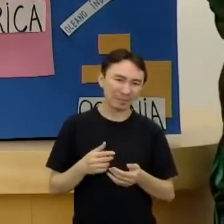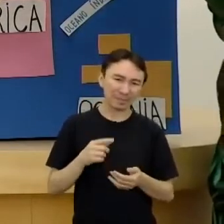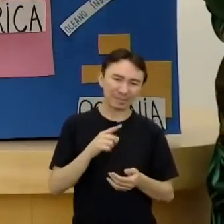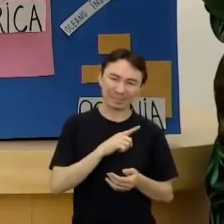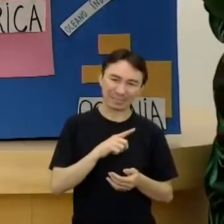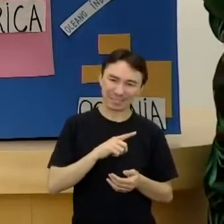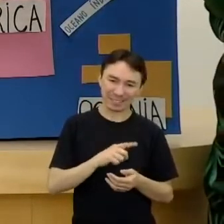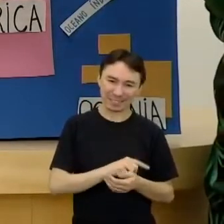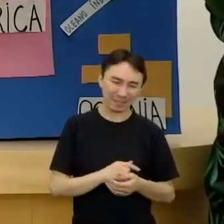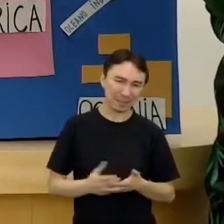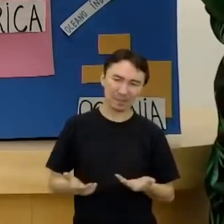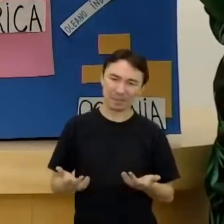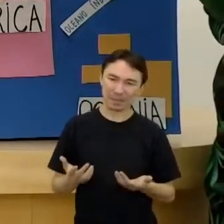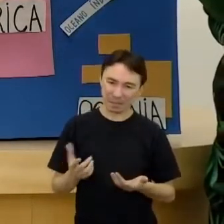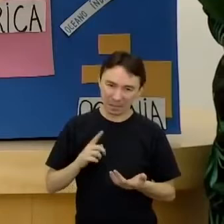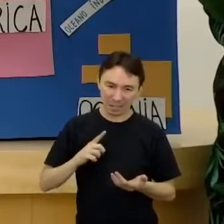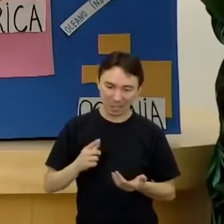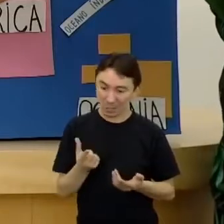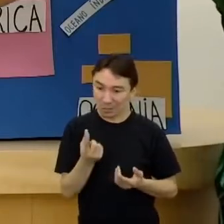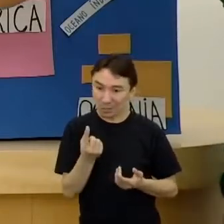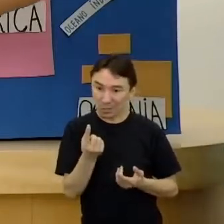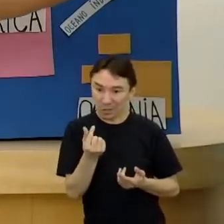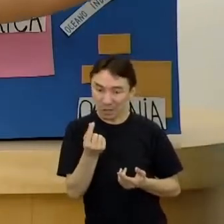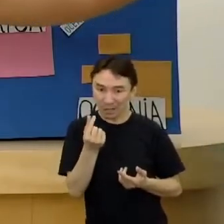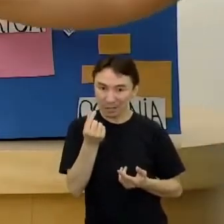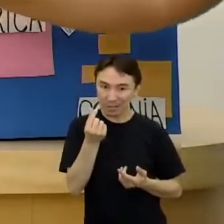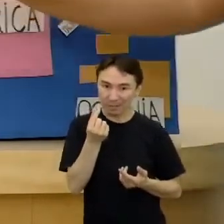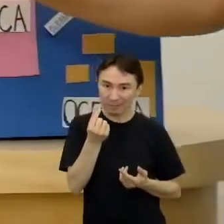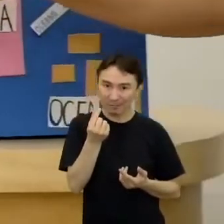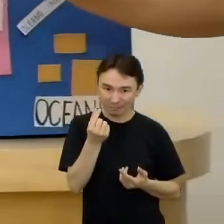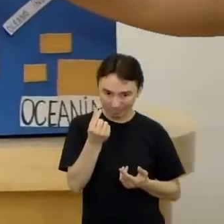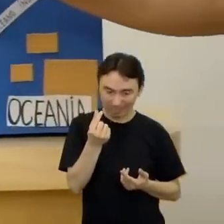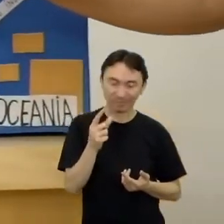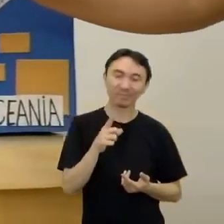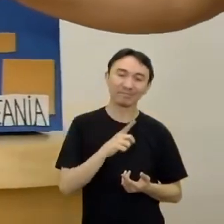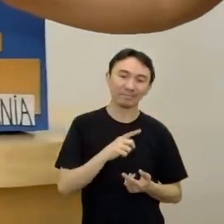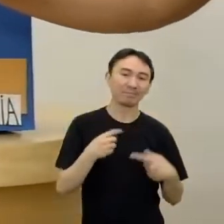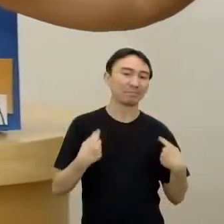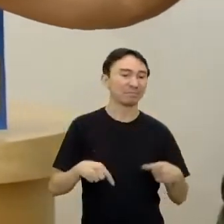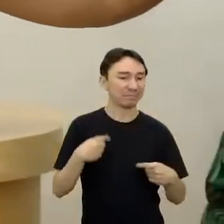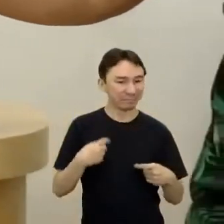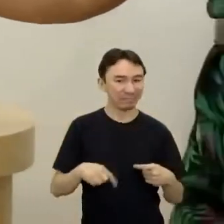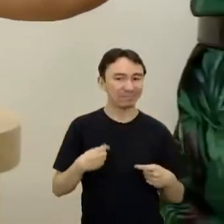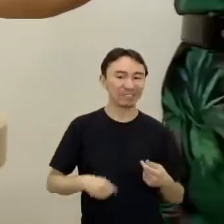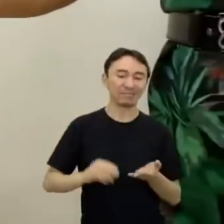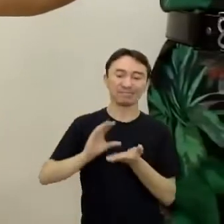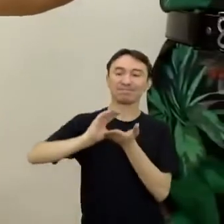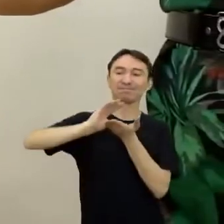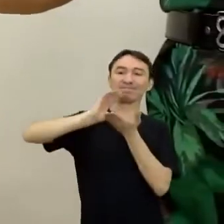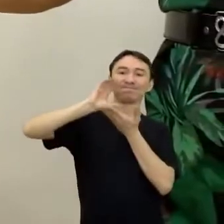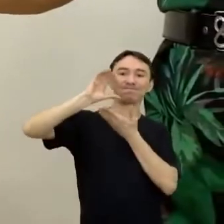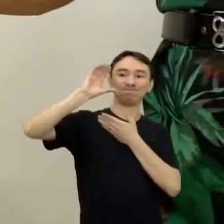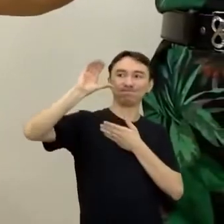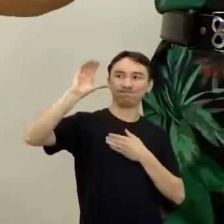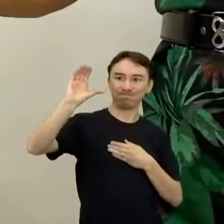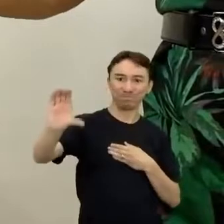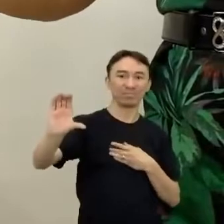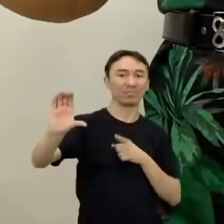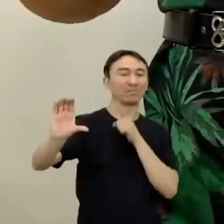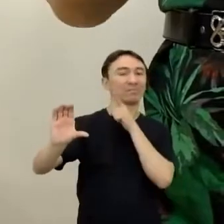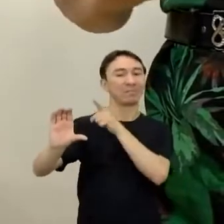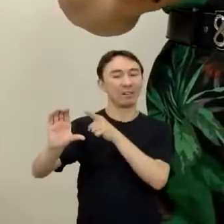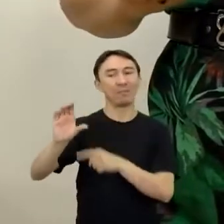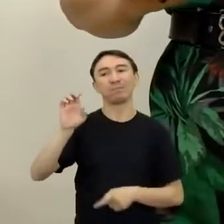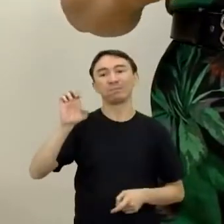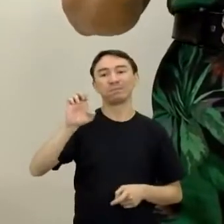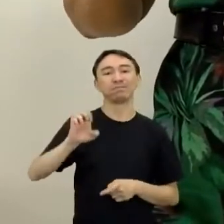qualquer bem que fosse gerar algum lucro, tinha que vir para a Europa. Porque a gente começa a pensar assim,